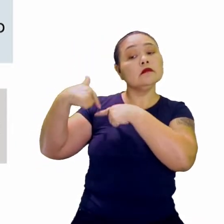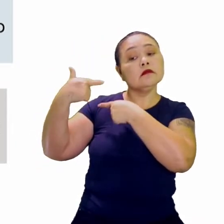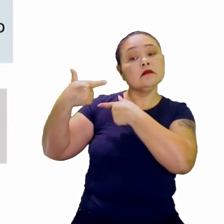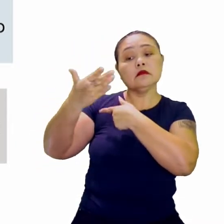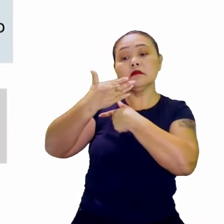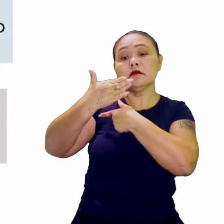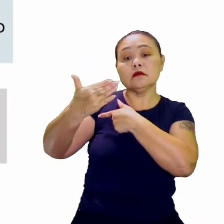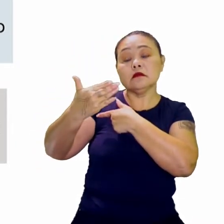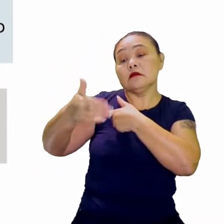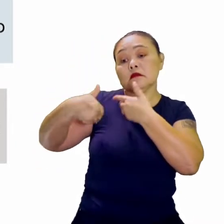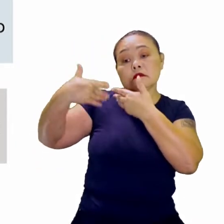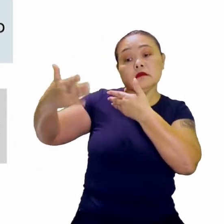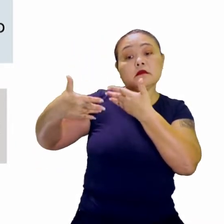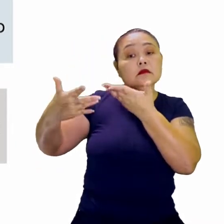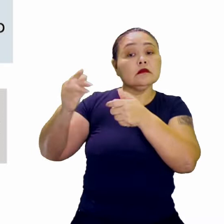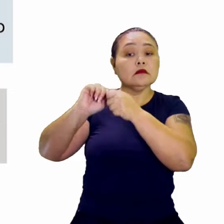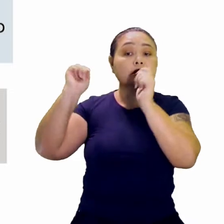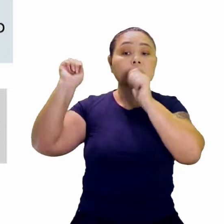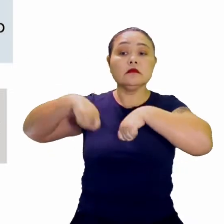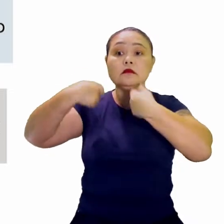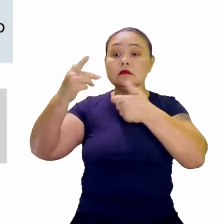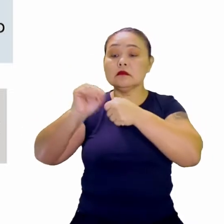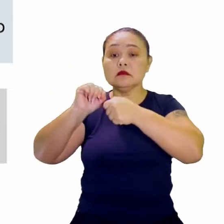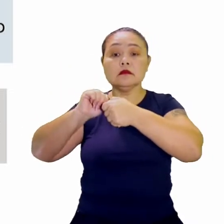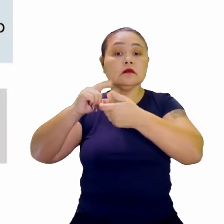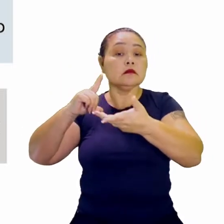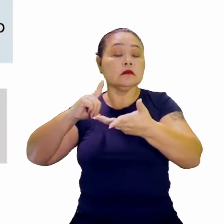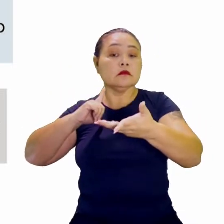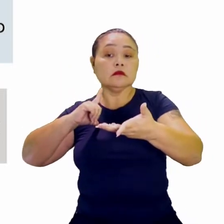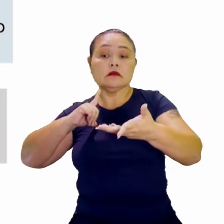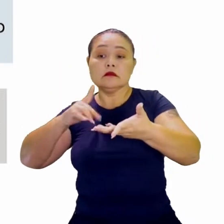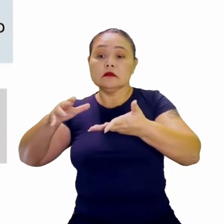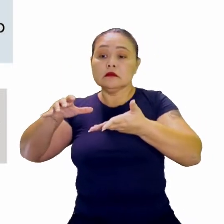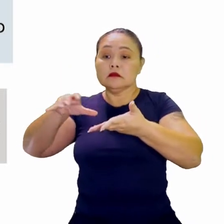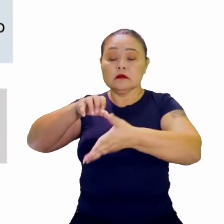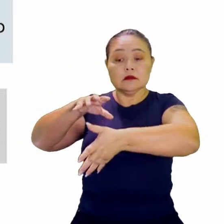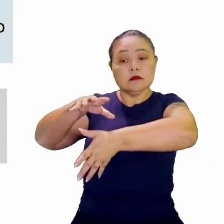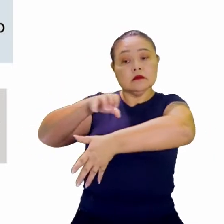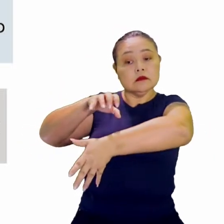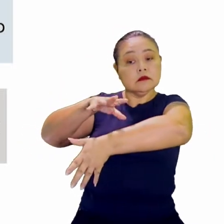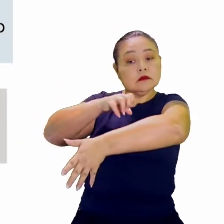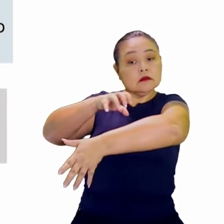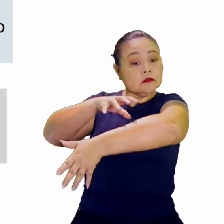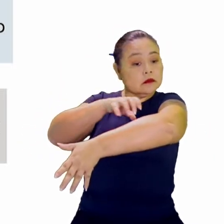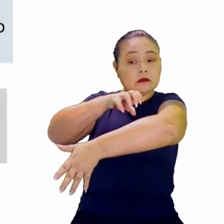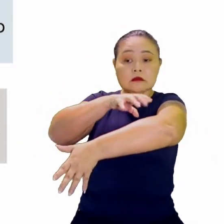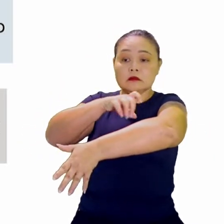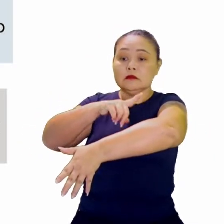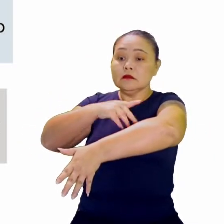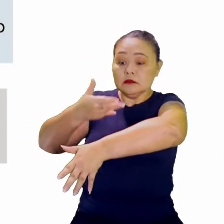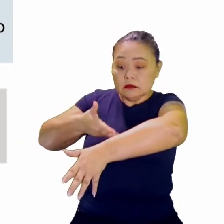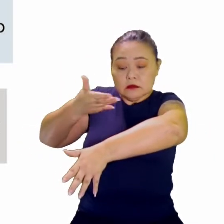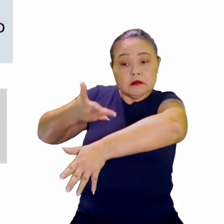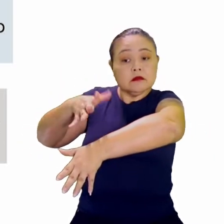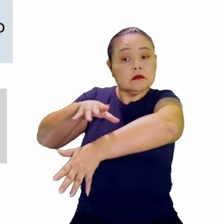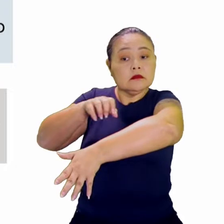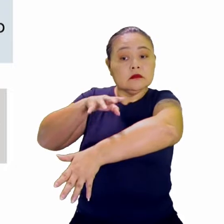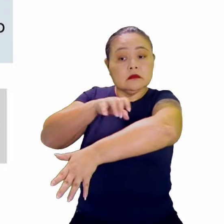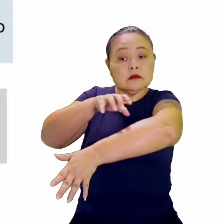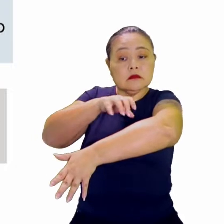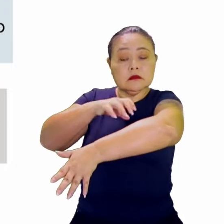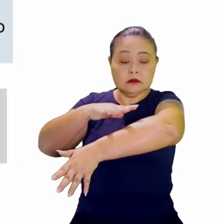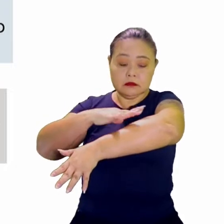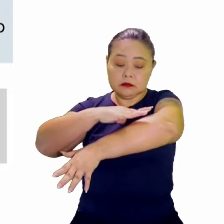de excitação, né? Capacidade de excitação. Então, de recrutar, de estimular, de fazer com que